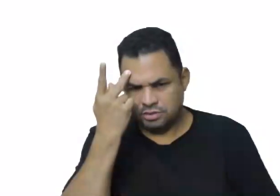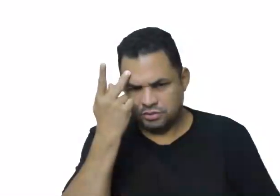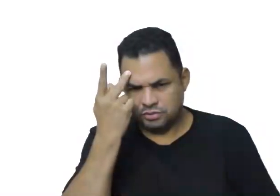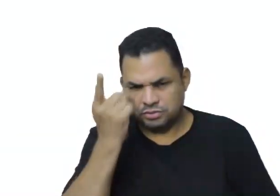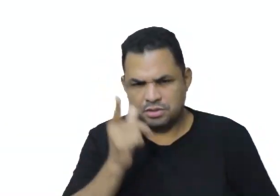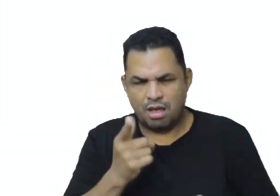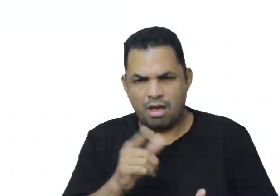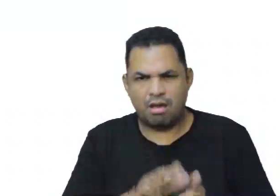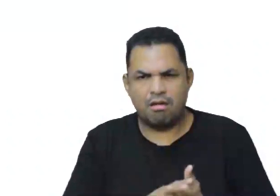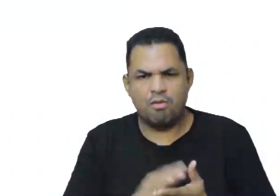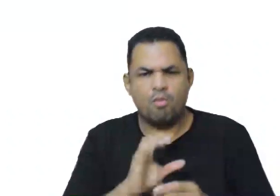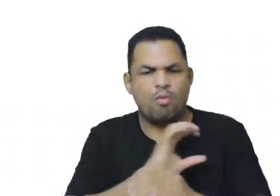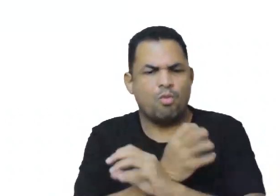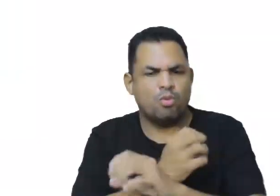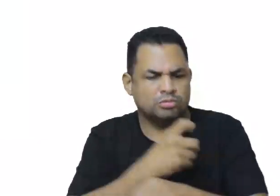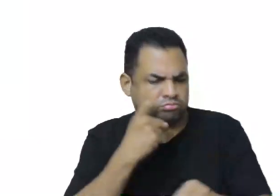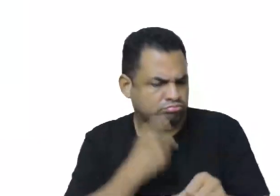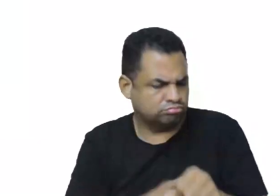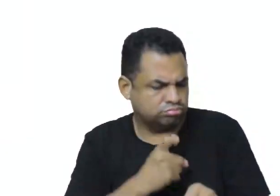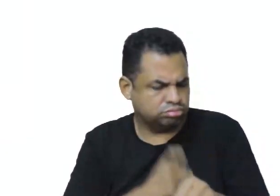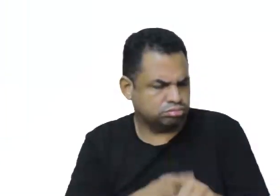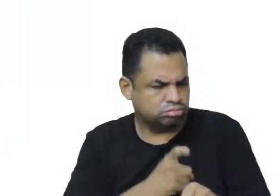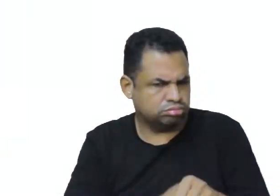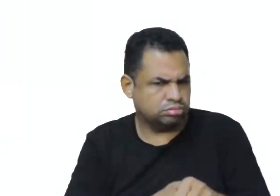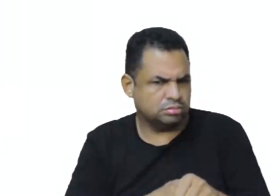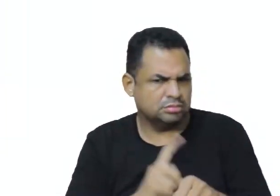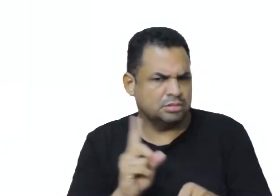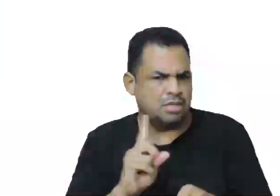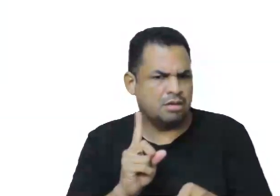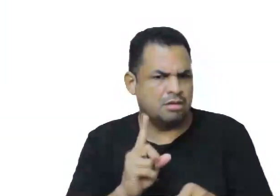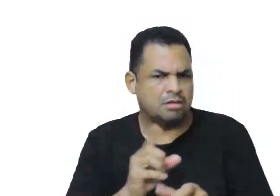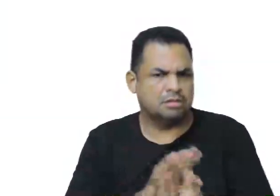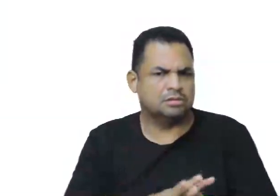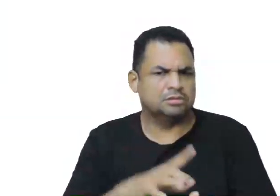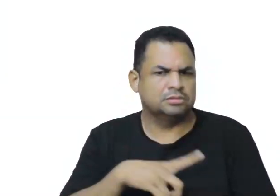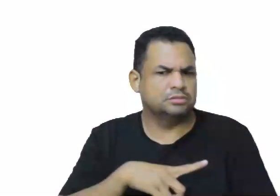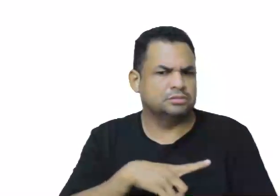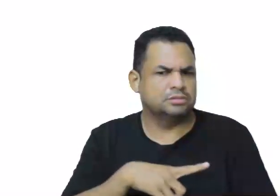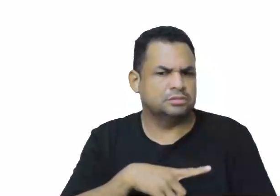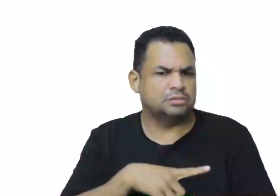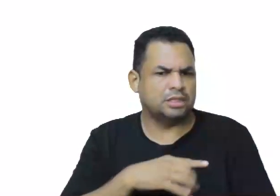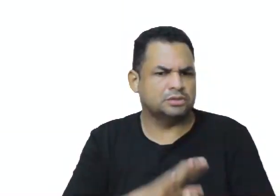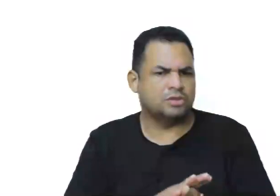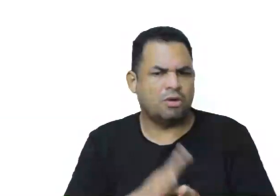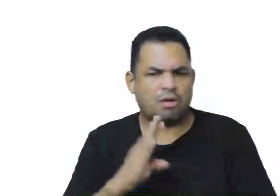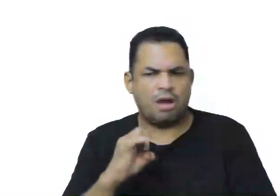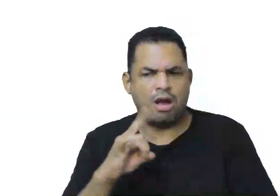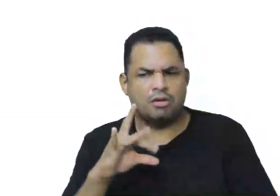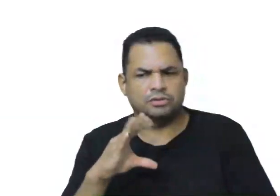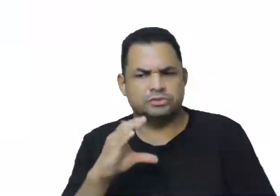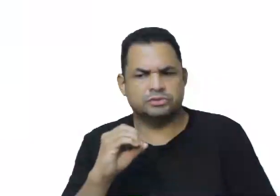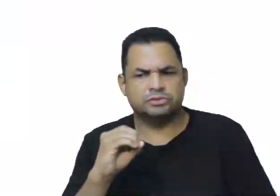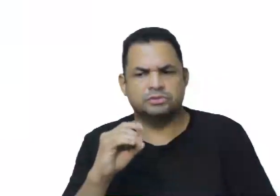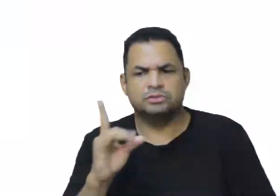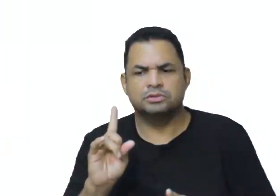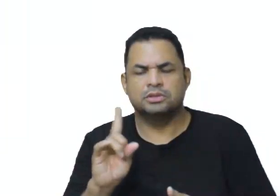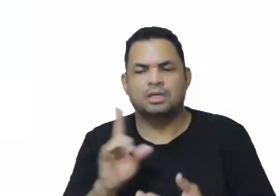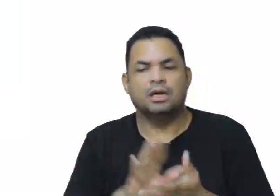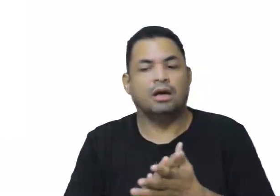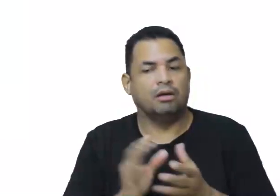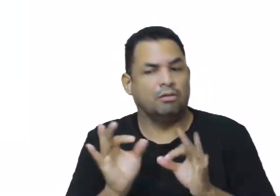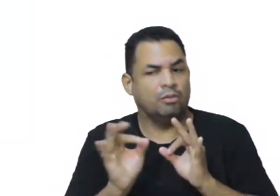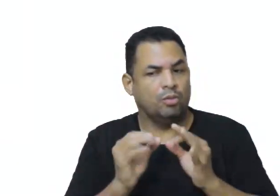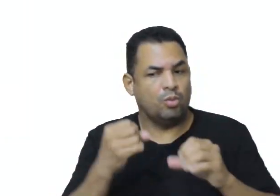rígida, não, o osso não é formado, ele é formado só por cálcio. Não, o osso ele é